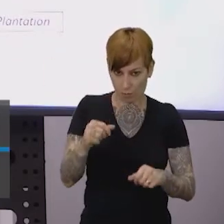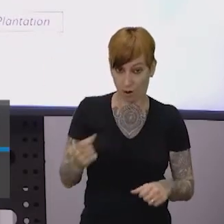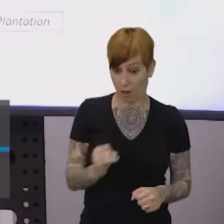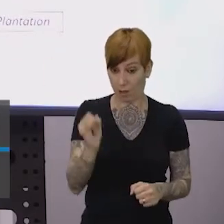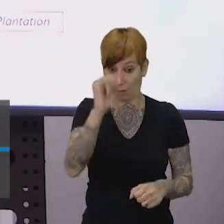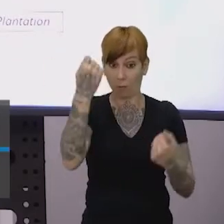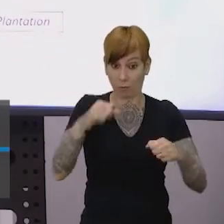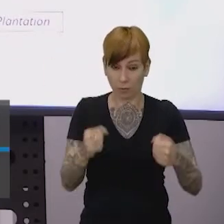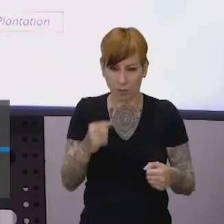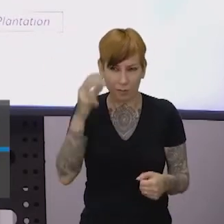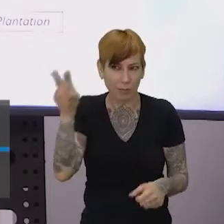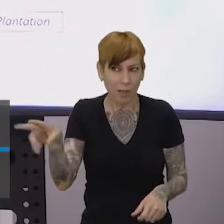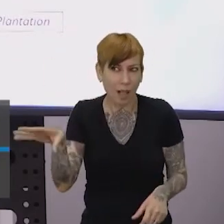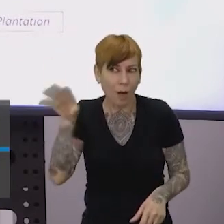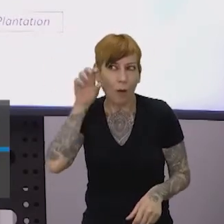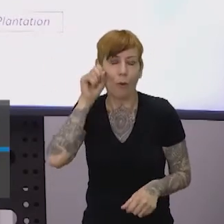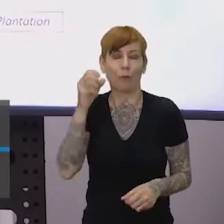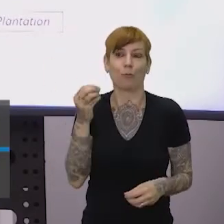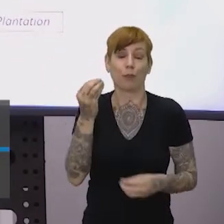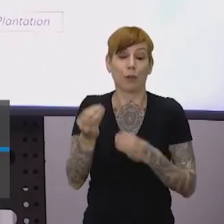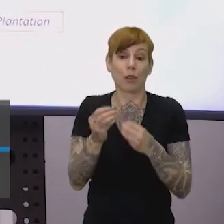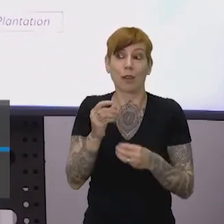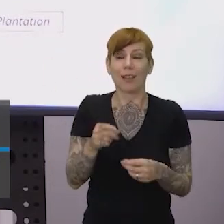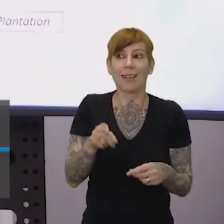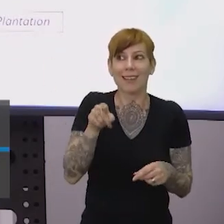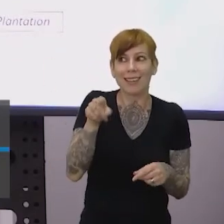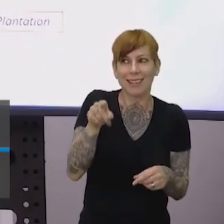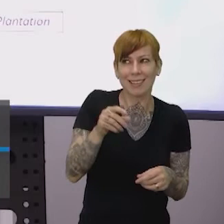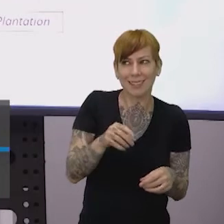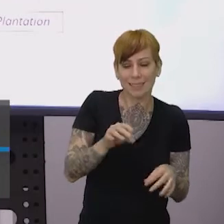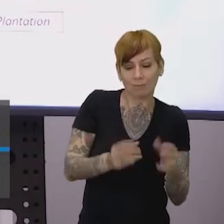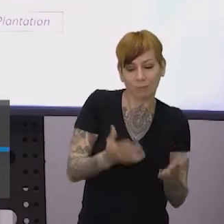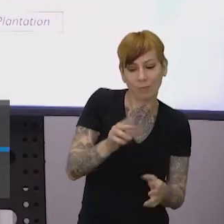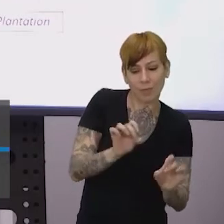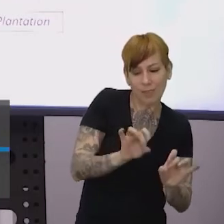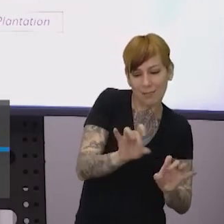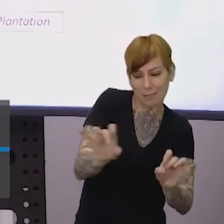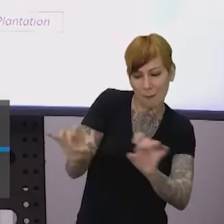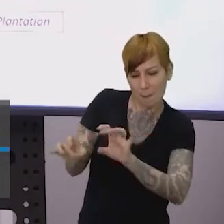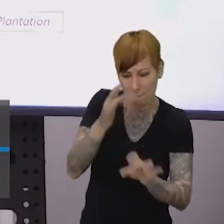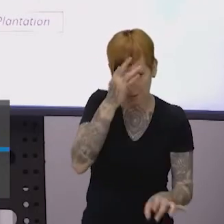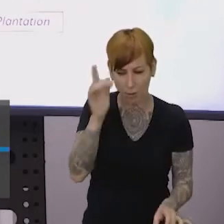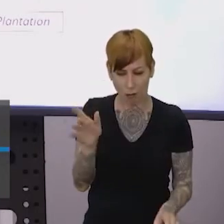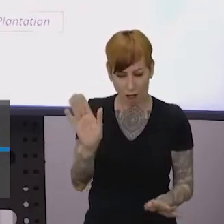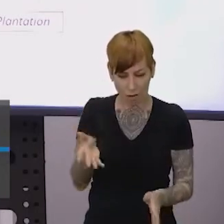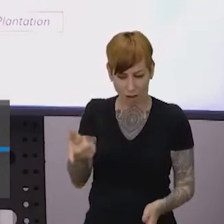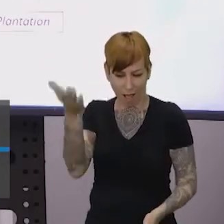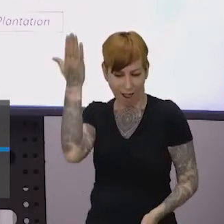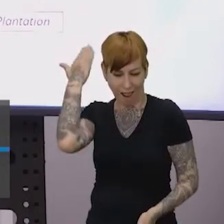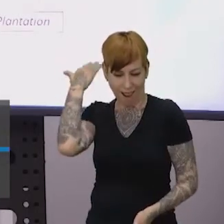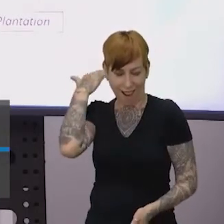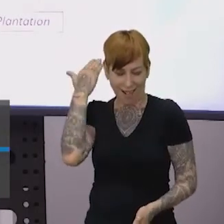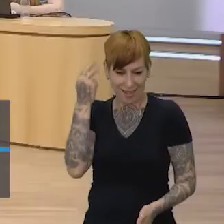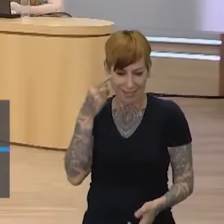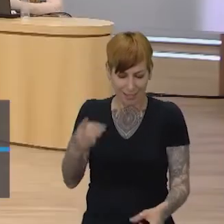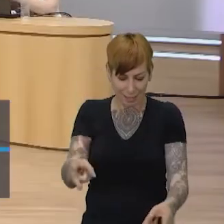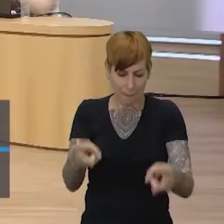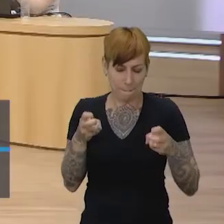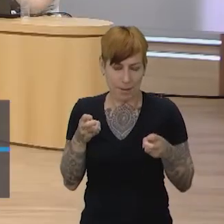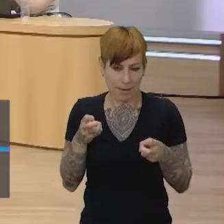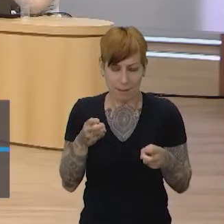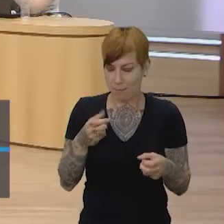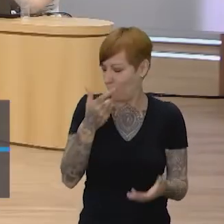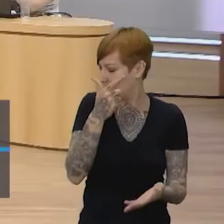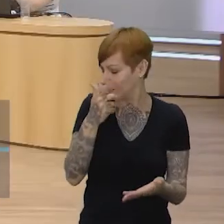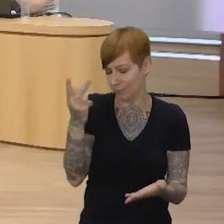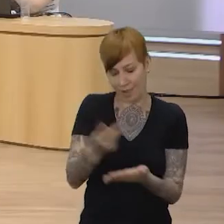passado colonial já tinham percebido que isso era uma selvageria, que isso era uma barbárie. Mafezinha, coloca no